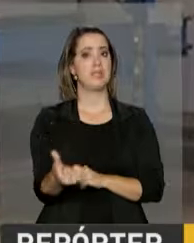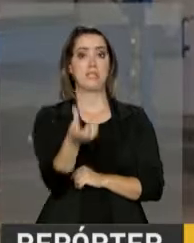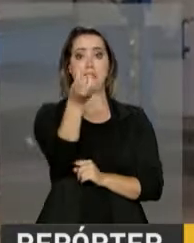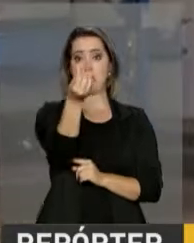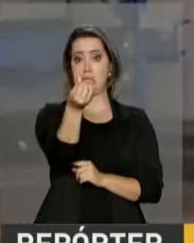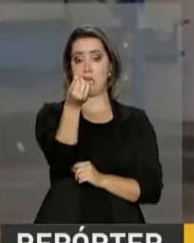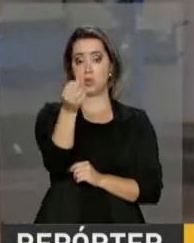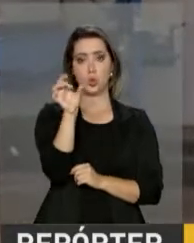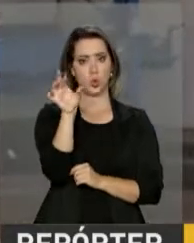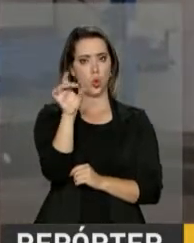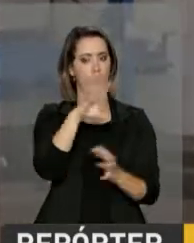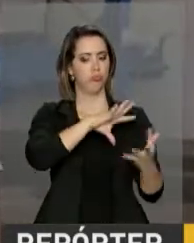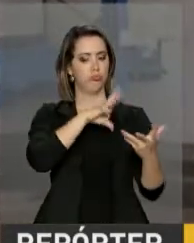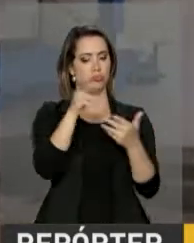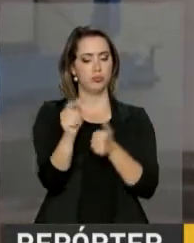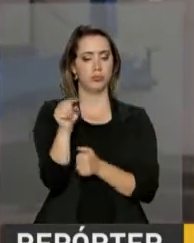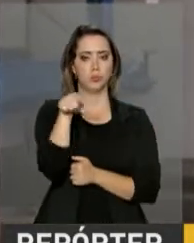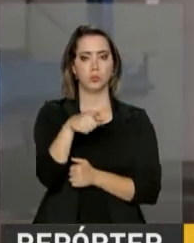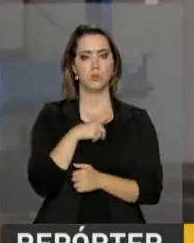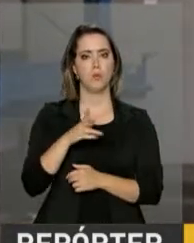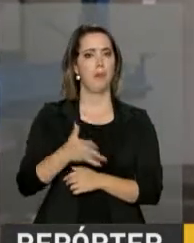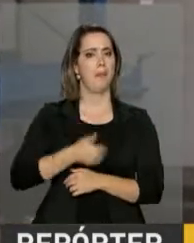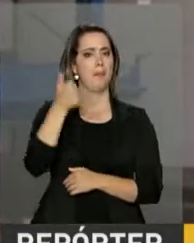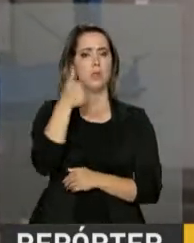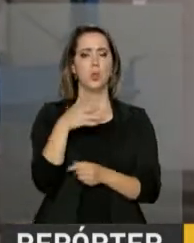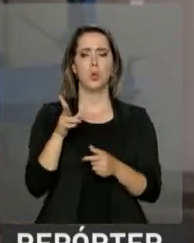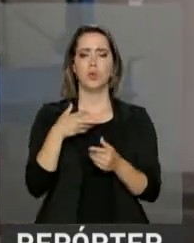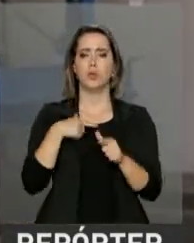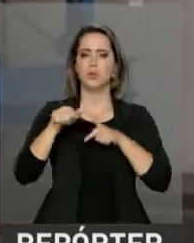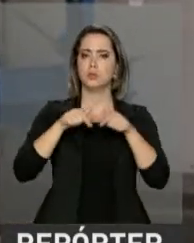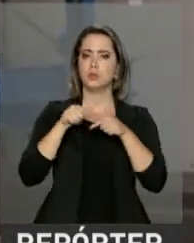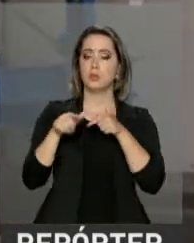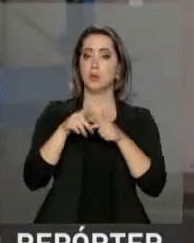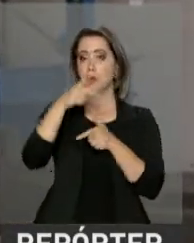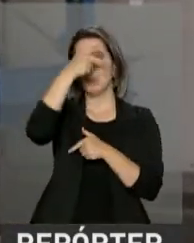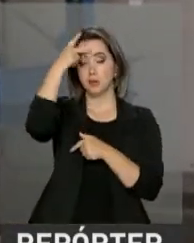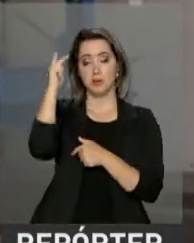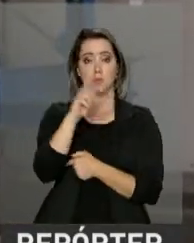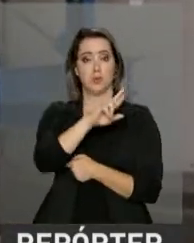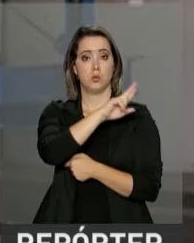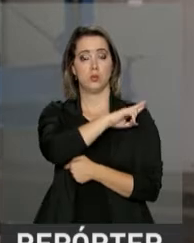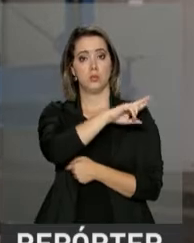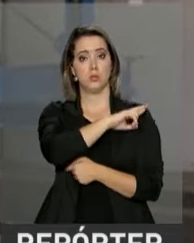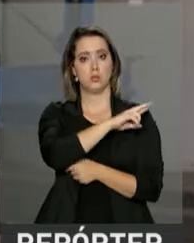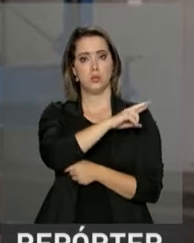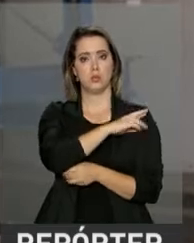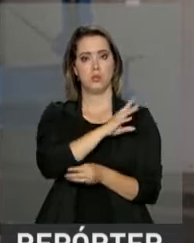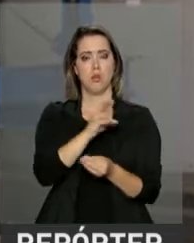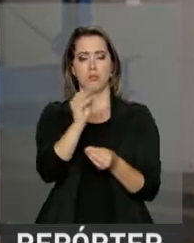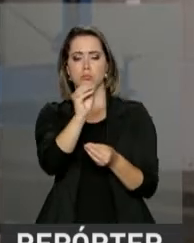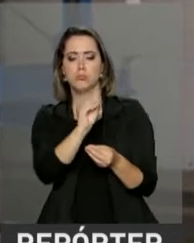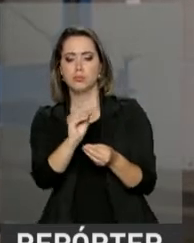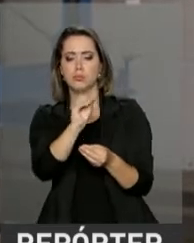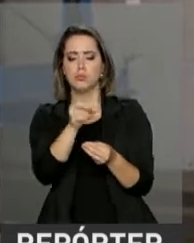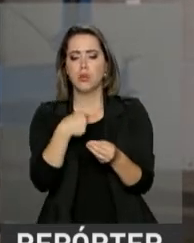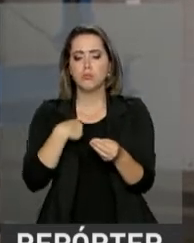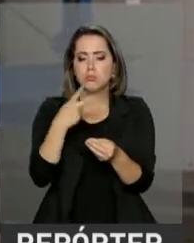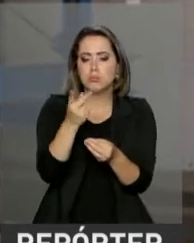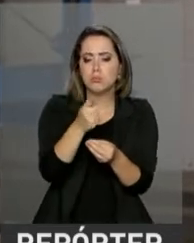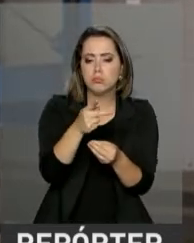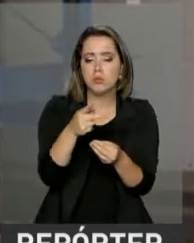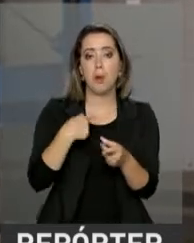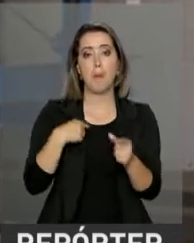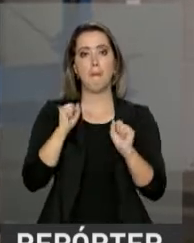é dar mais agilidade ao trabalho dos restauradores já que quadros livros esculturas podem ser